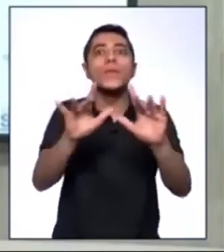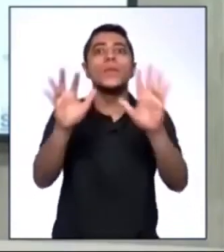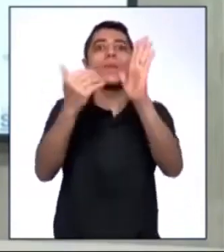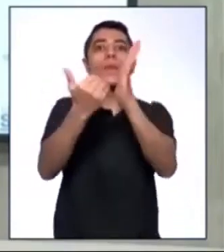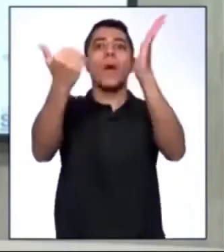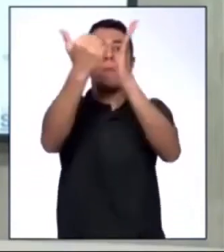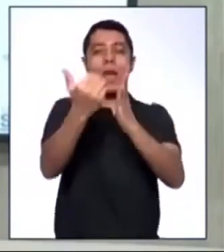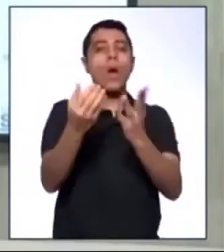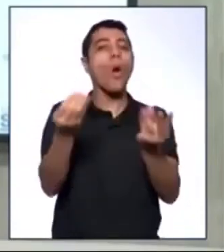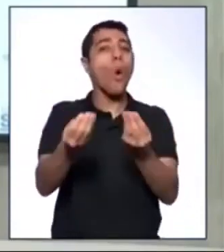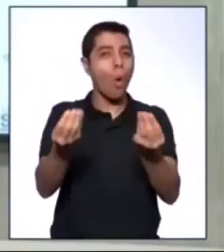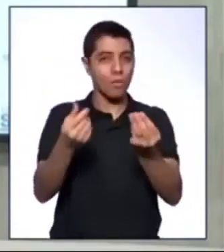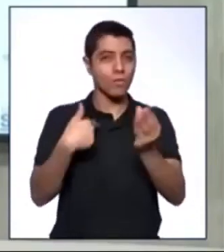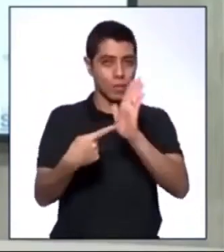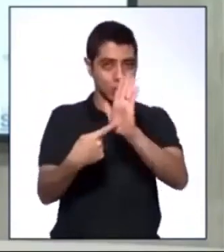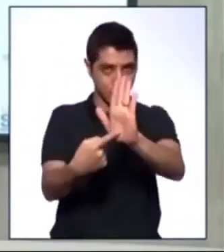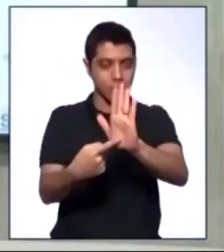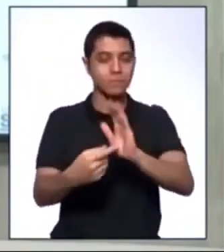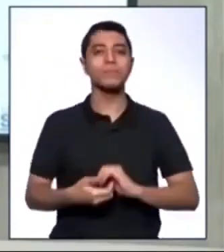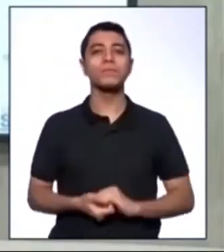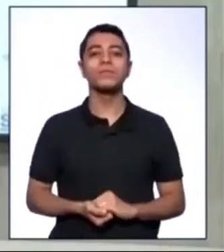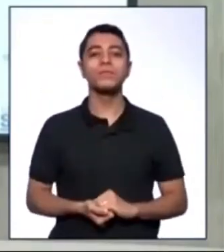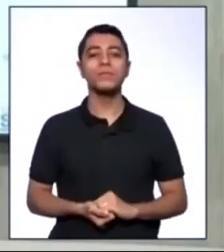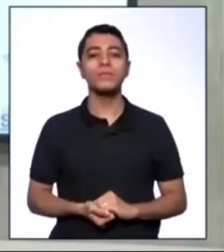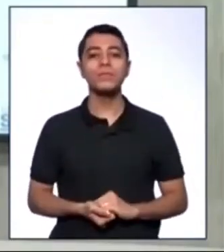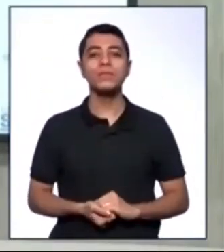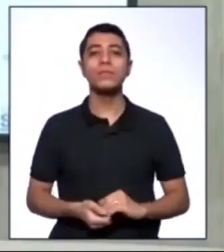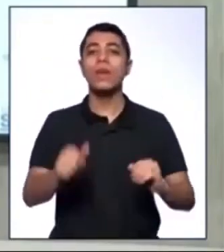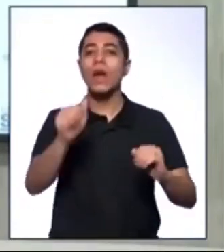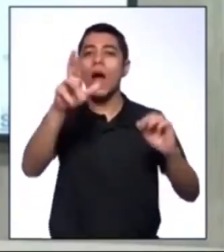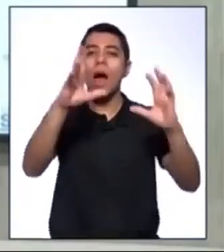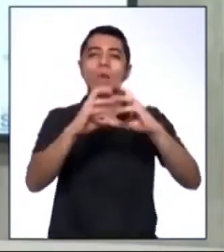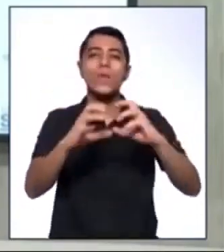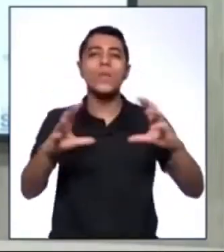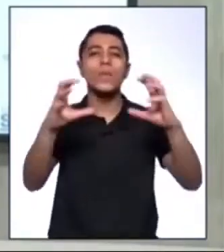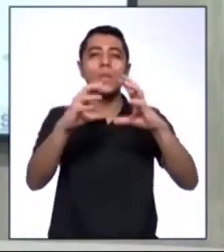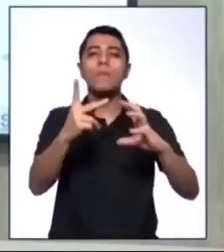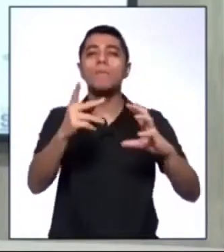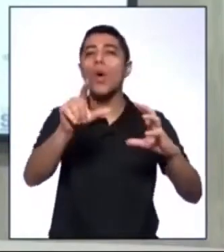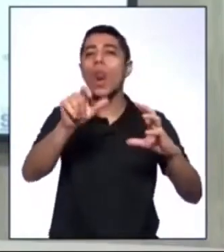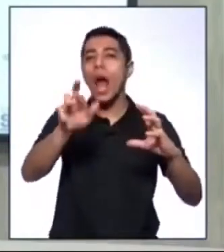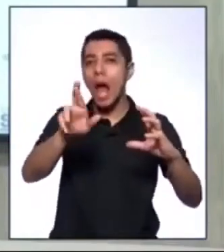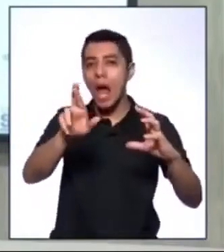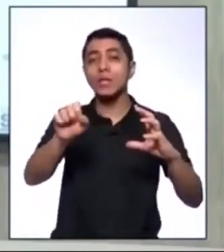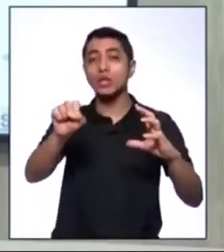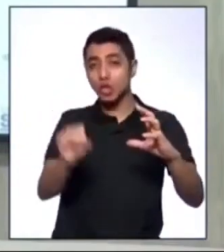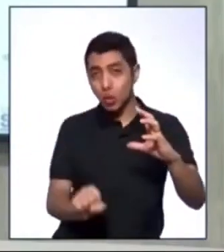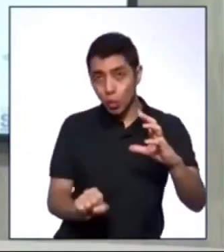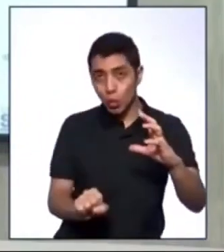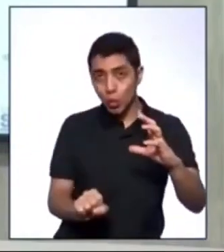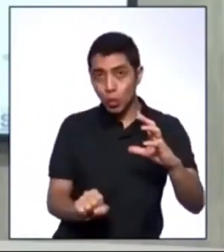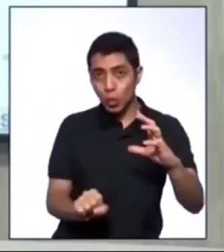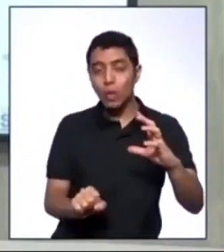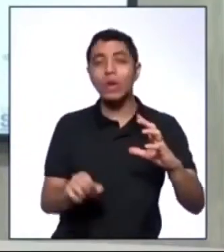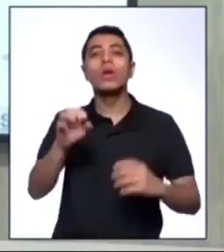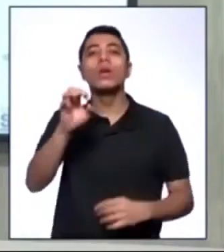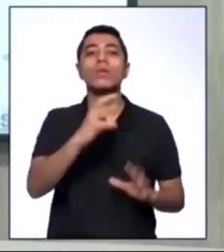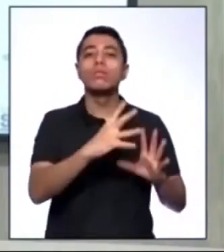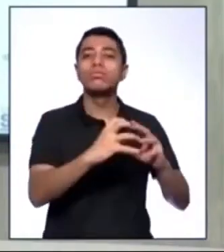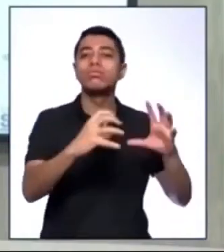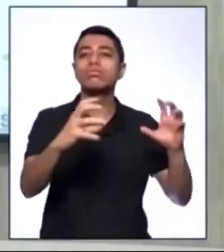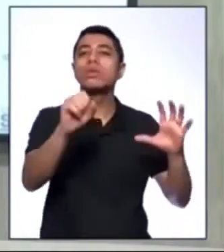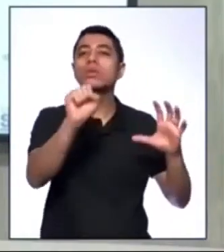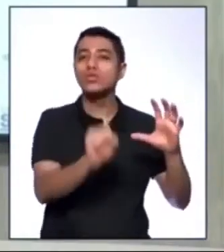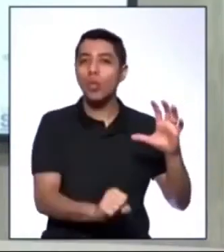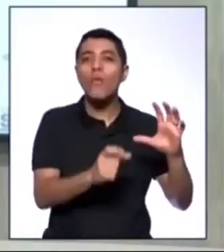só, ar polar no sul, ar tropical, a formação da interação que gera a frente fria.